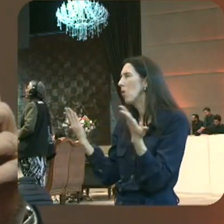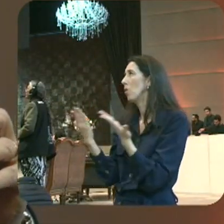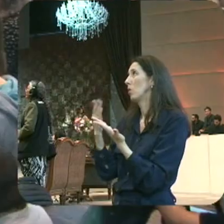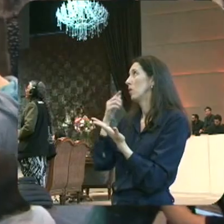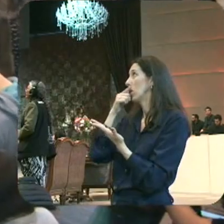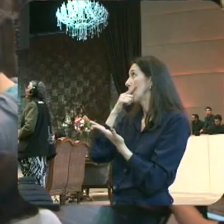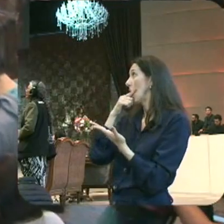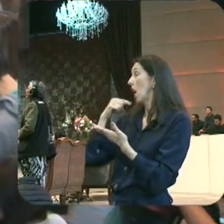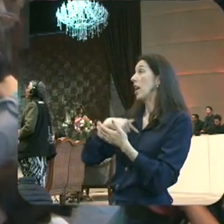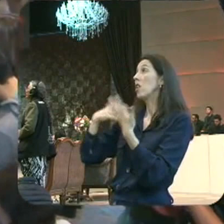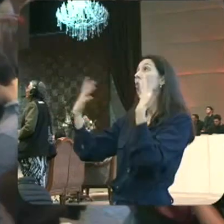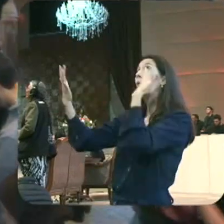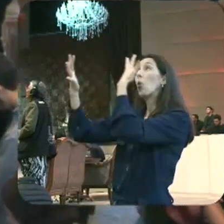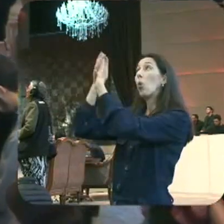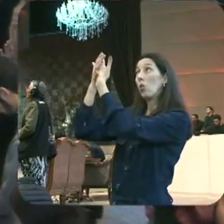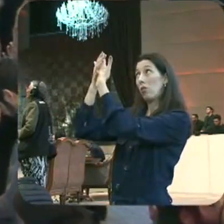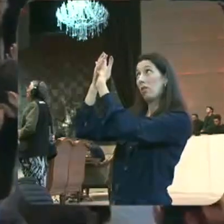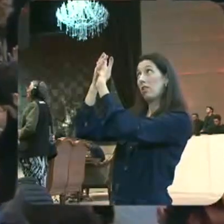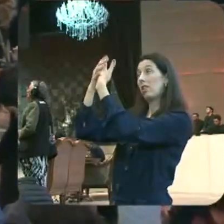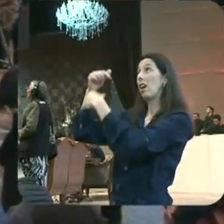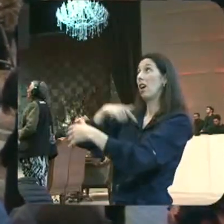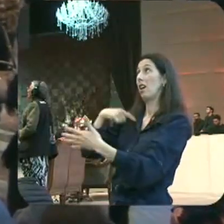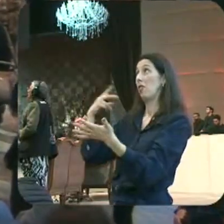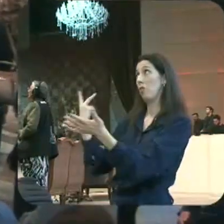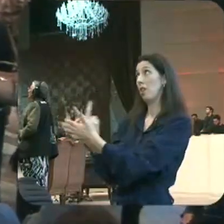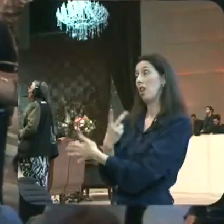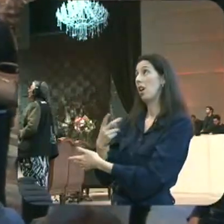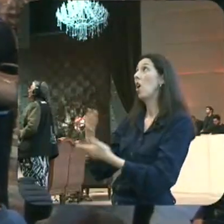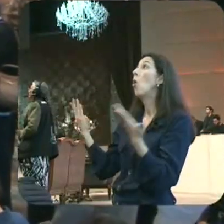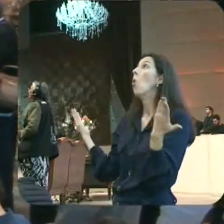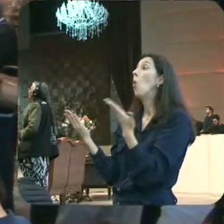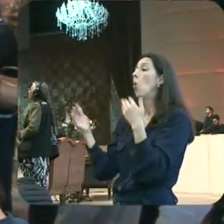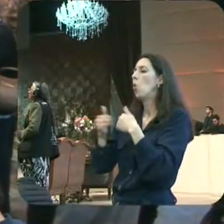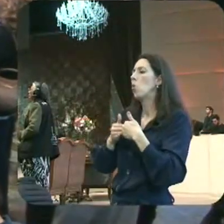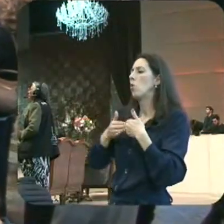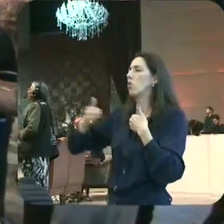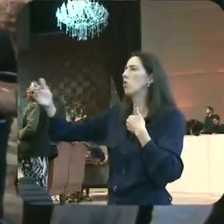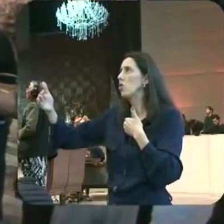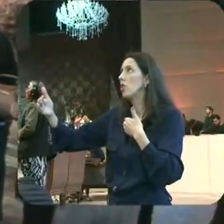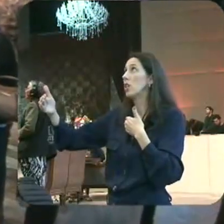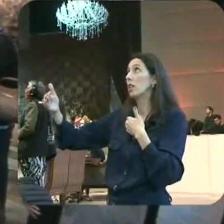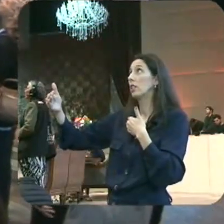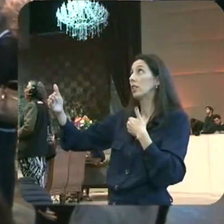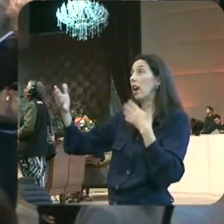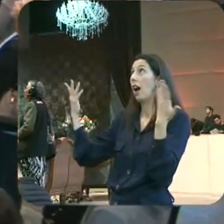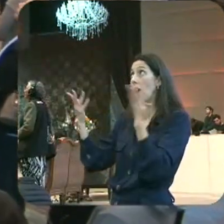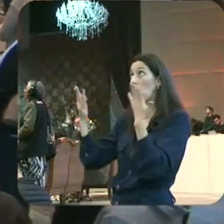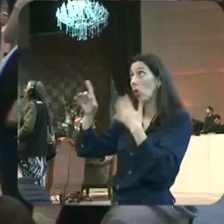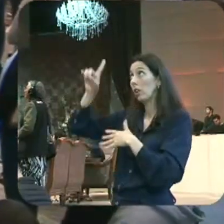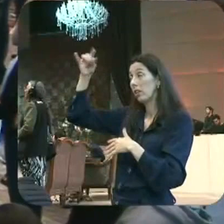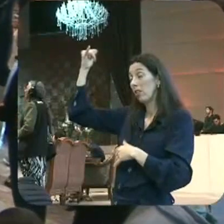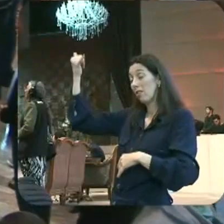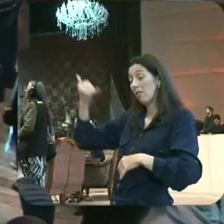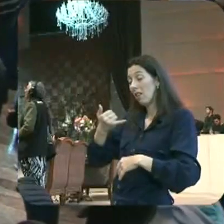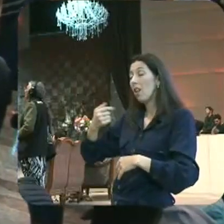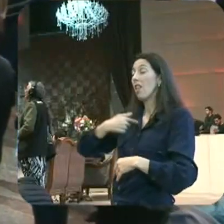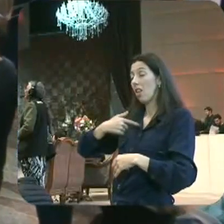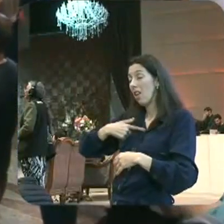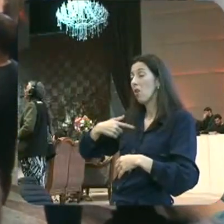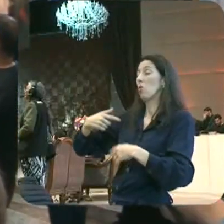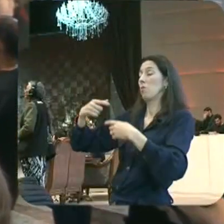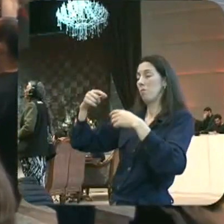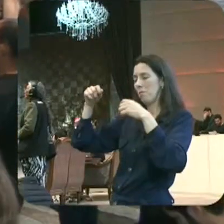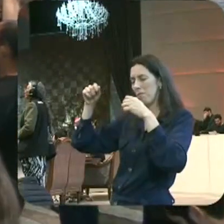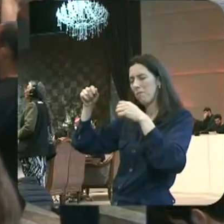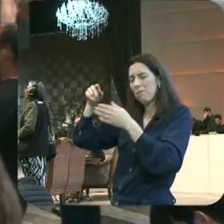apenas confessar, mas dizer que de hoje em diante, nesta área que o Senhor me tocou, eu vou colocar o Senhor